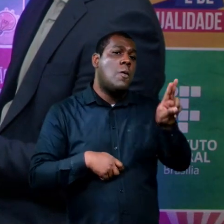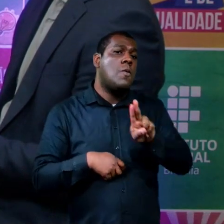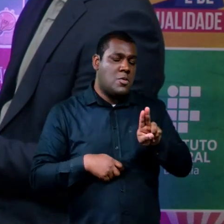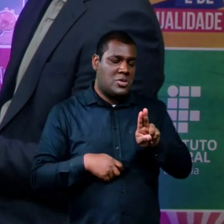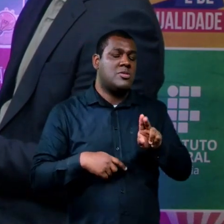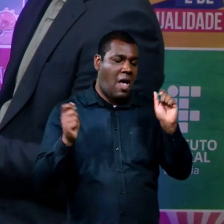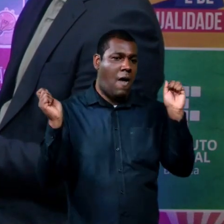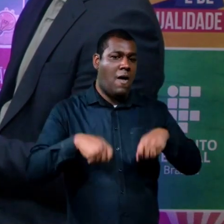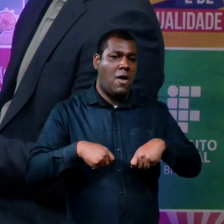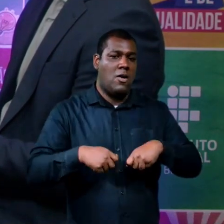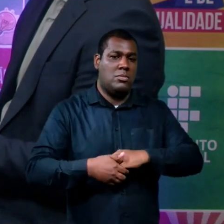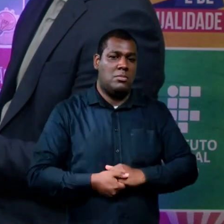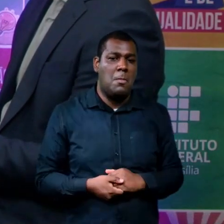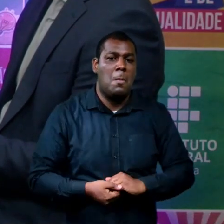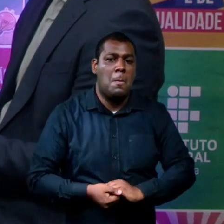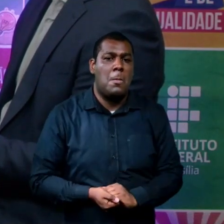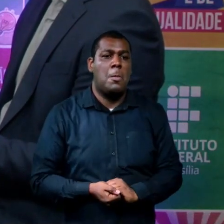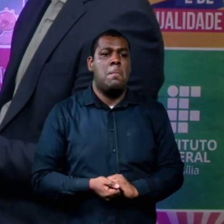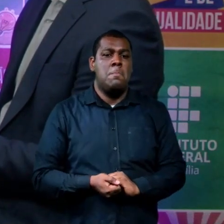Vamos lá para outra situação, então, ainda